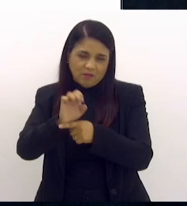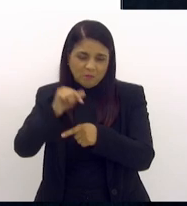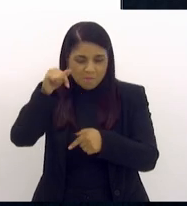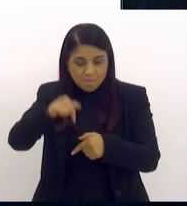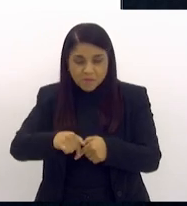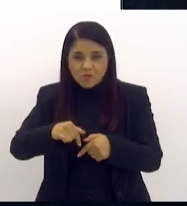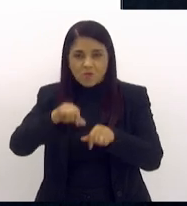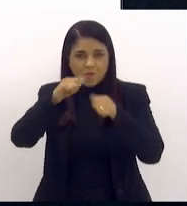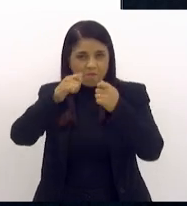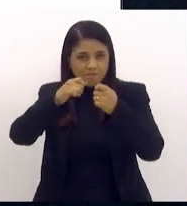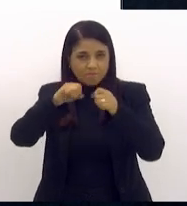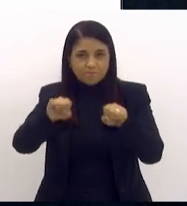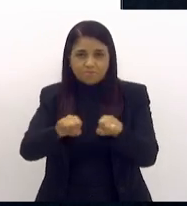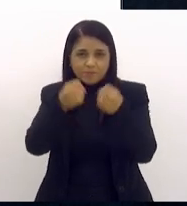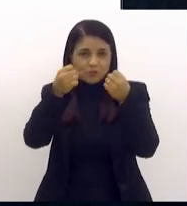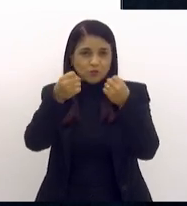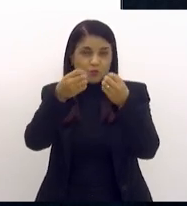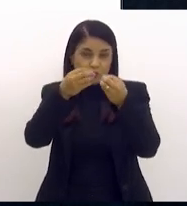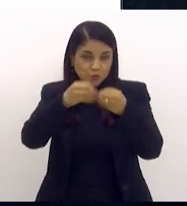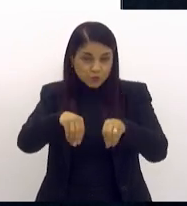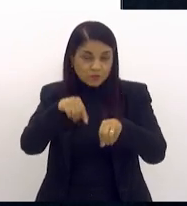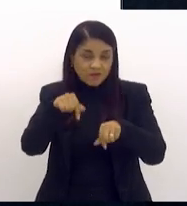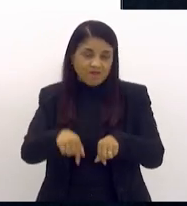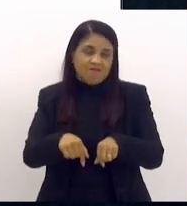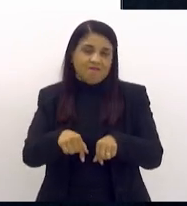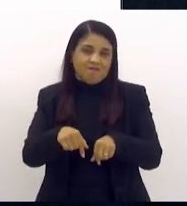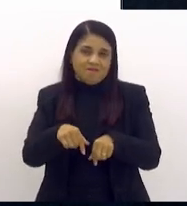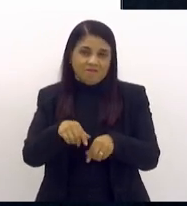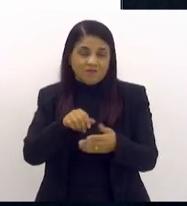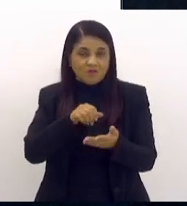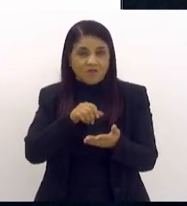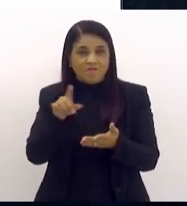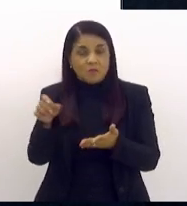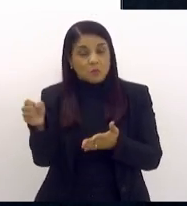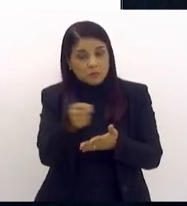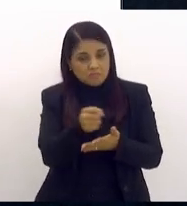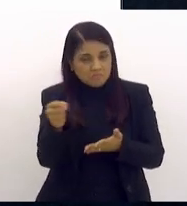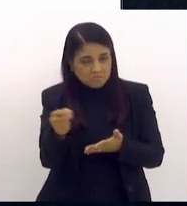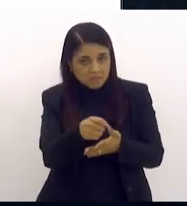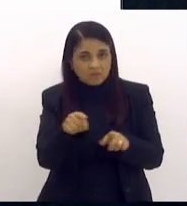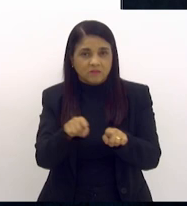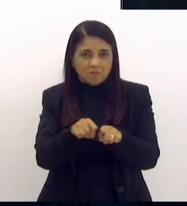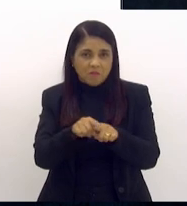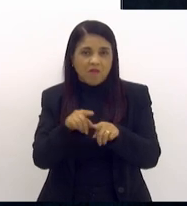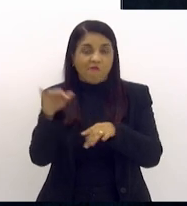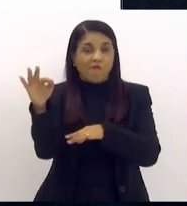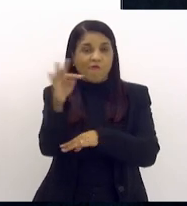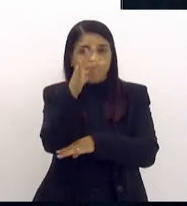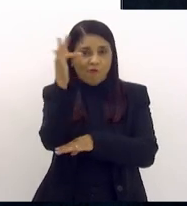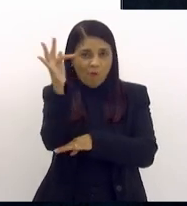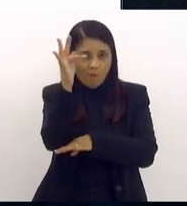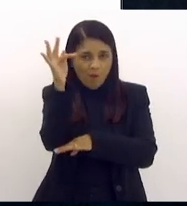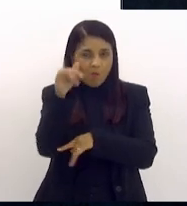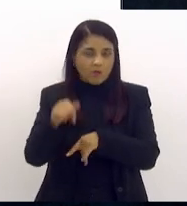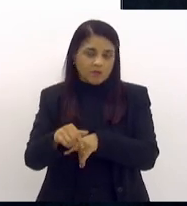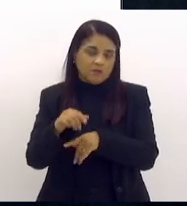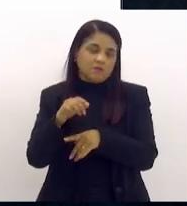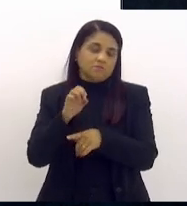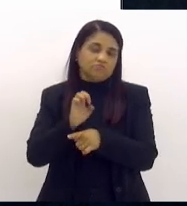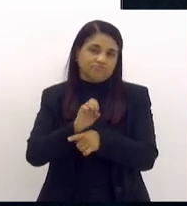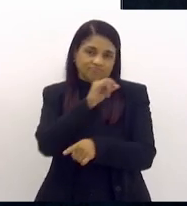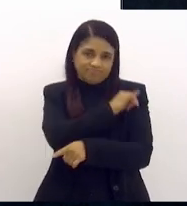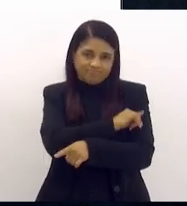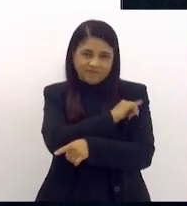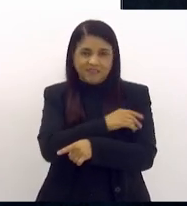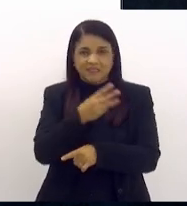a gente vê isso também eh em relação aos empregos formais da indústria naval no estado que chegaram a 36.000